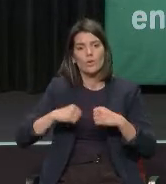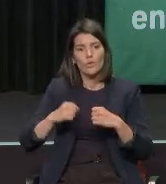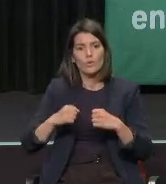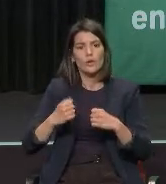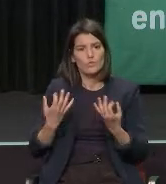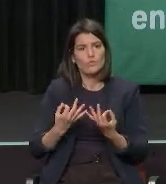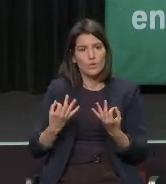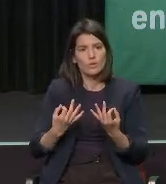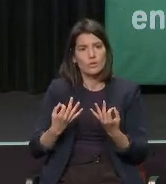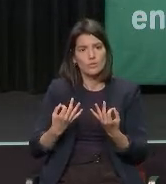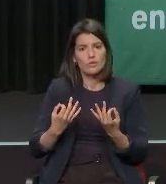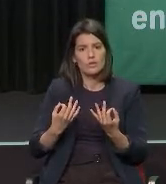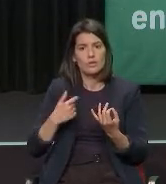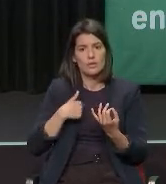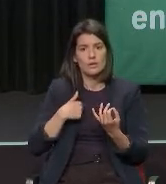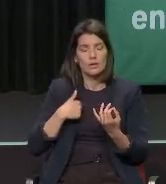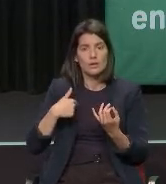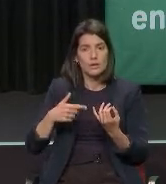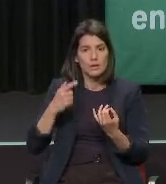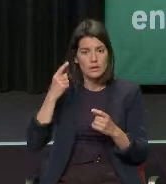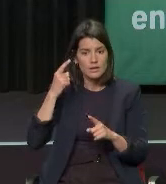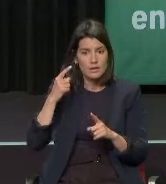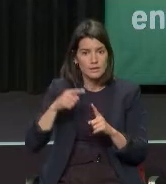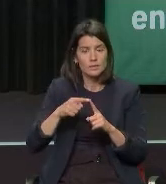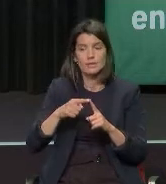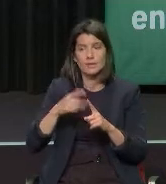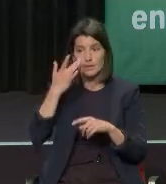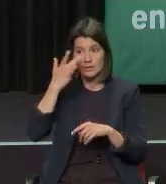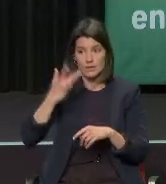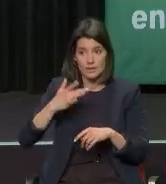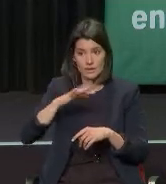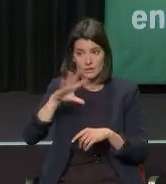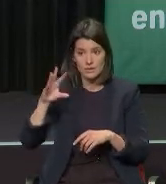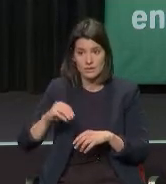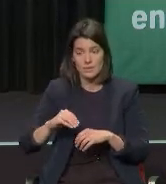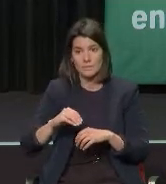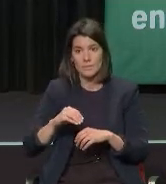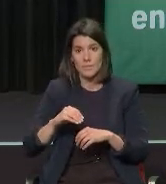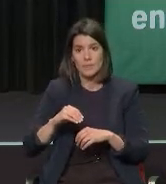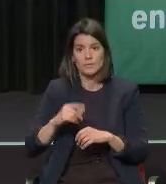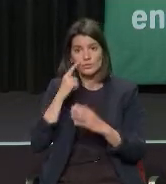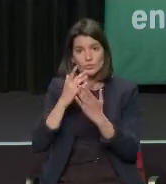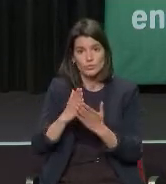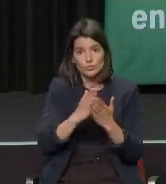E na altura acordámos de que teríamos a missão de treinar, formar